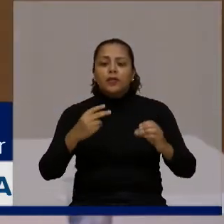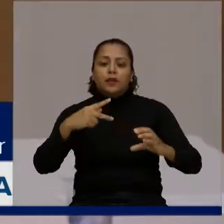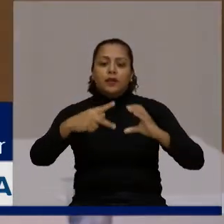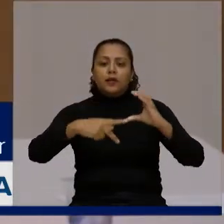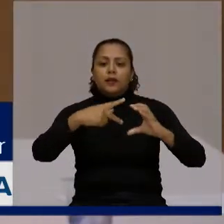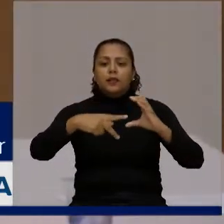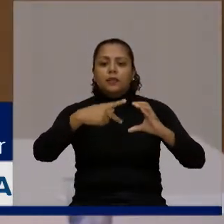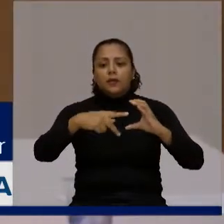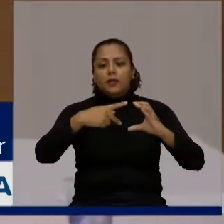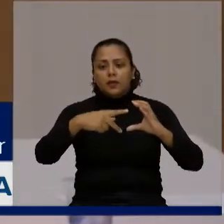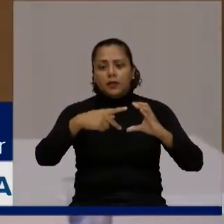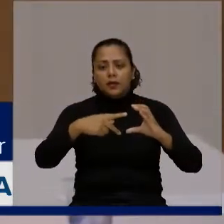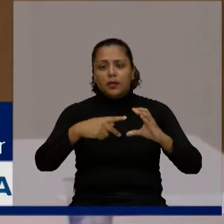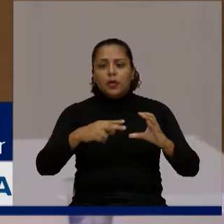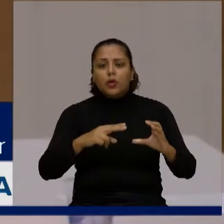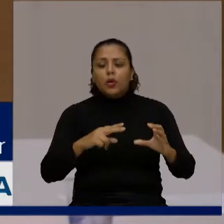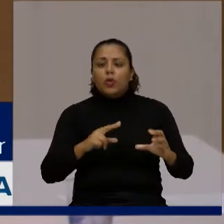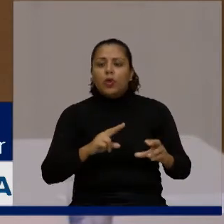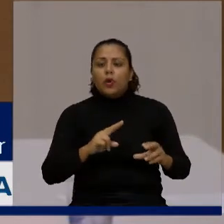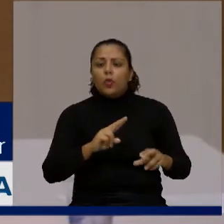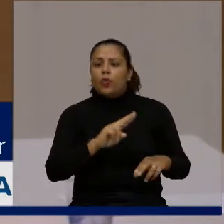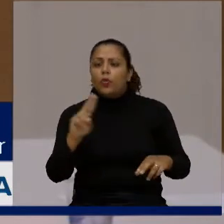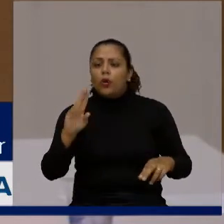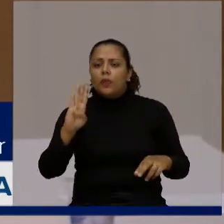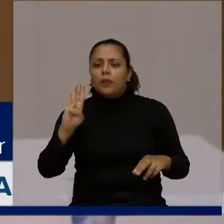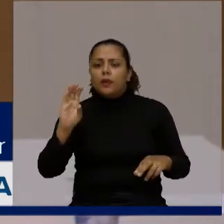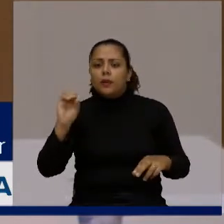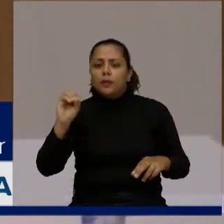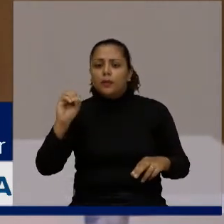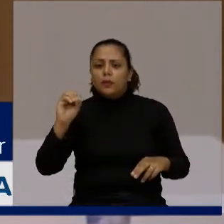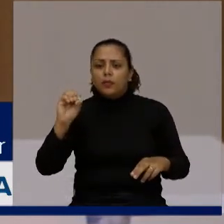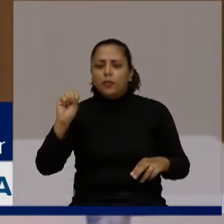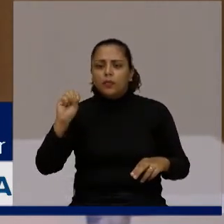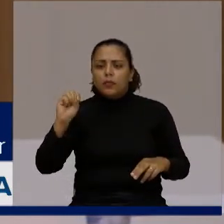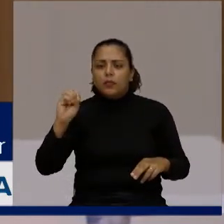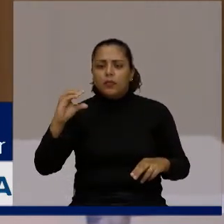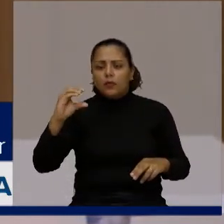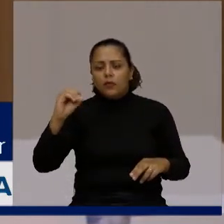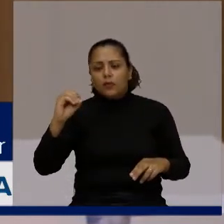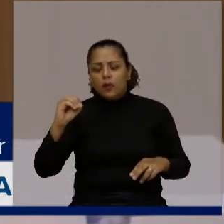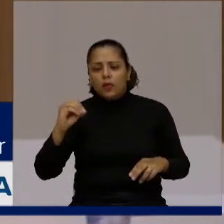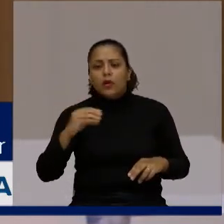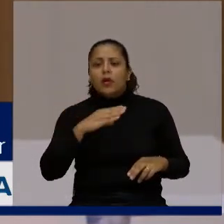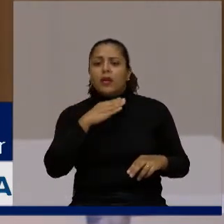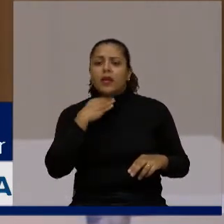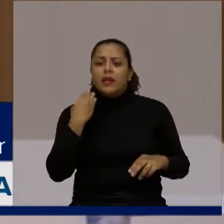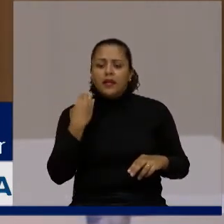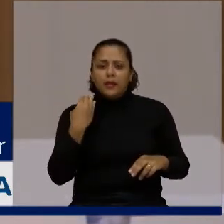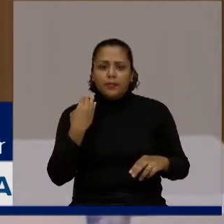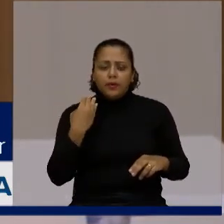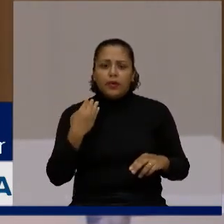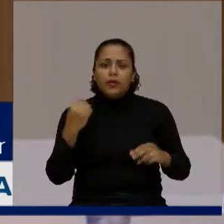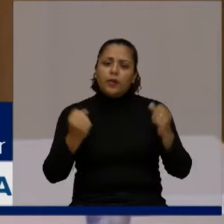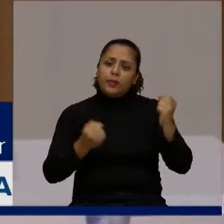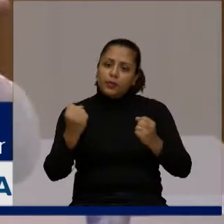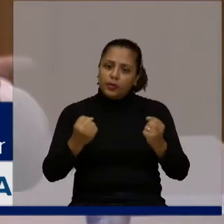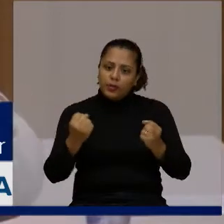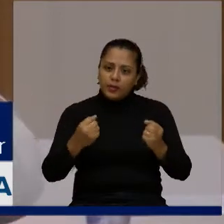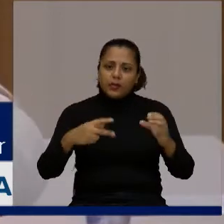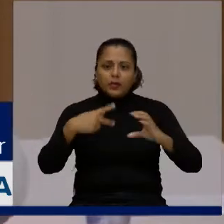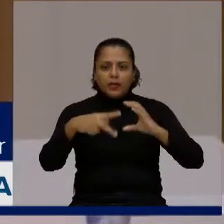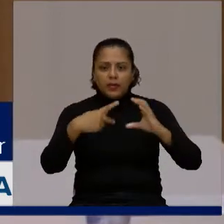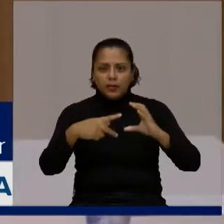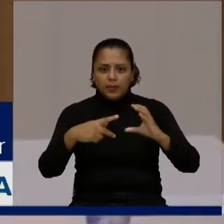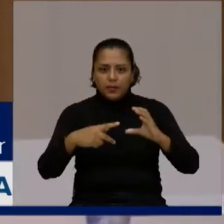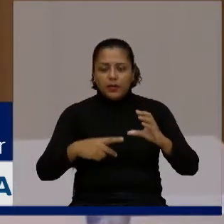Bosco, acho que muitas pessoas aqui conheceram, né? Com 74 anos, deixou 4 filhos. Deixar aqui um abraço na família, trabalhou com meu